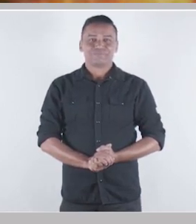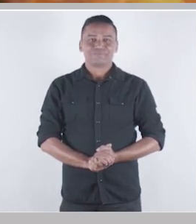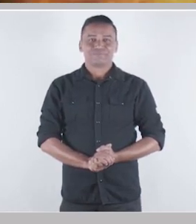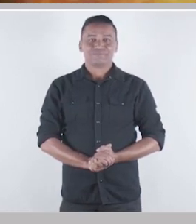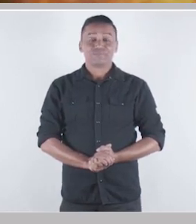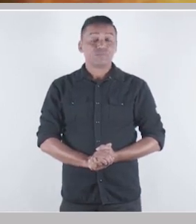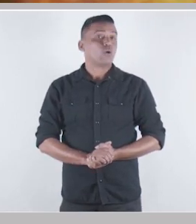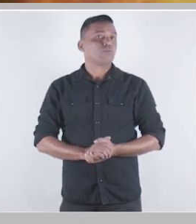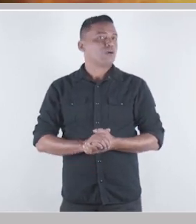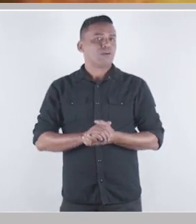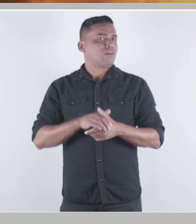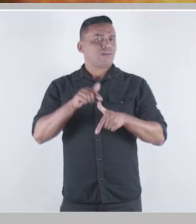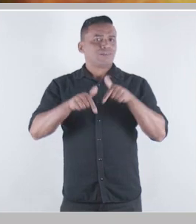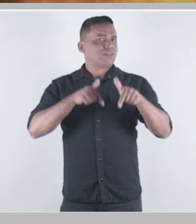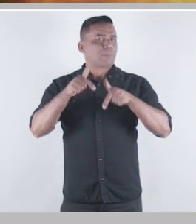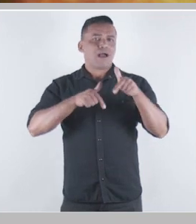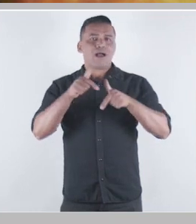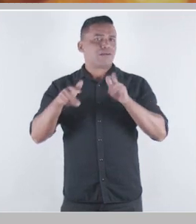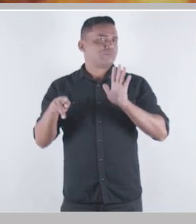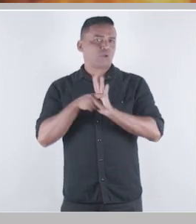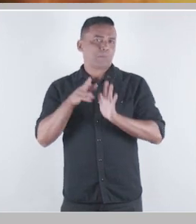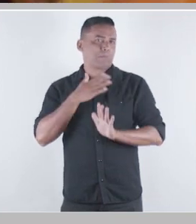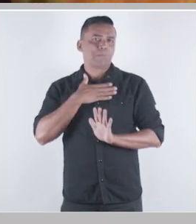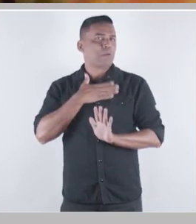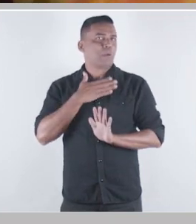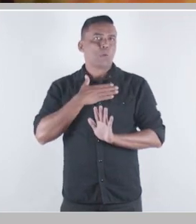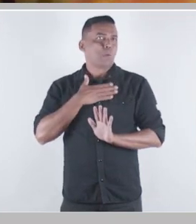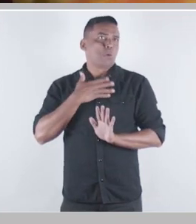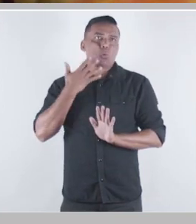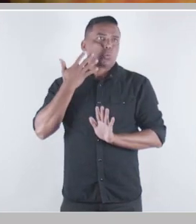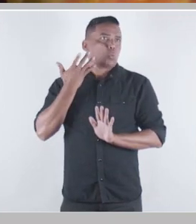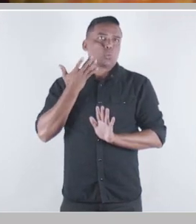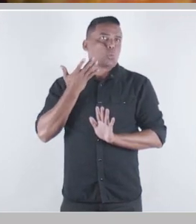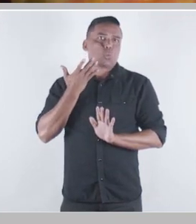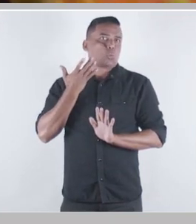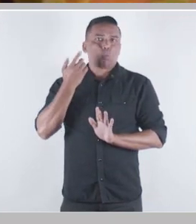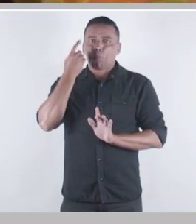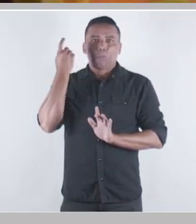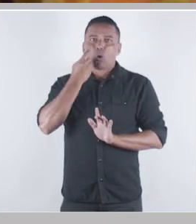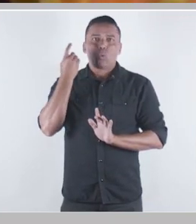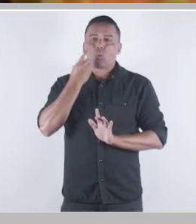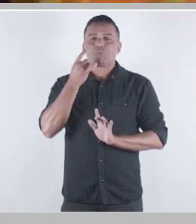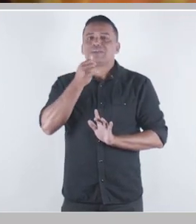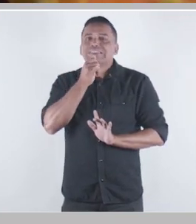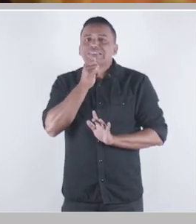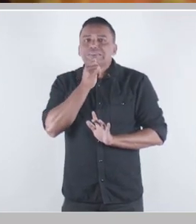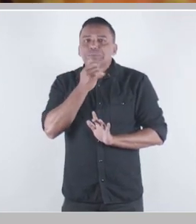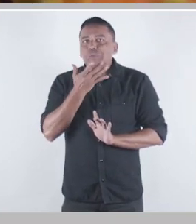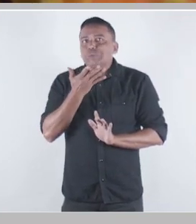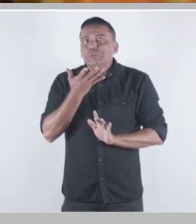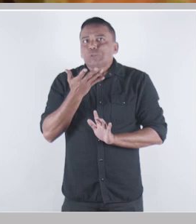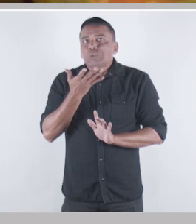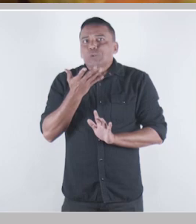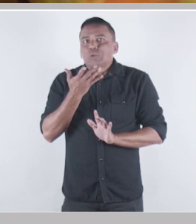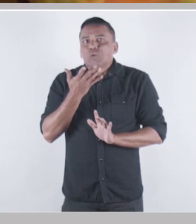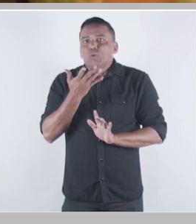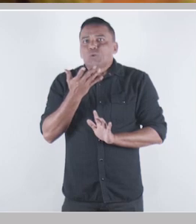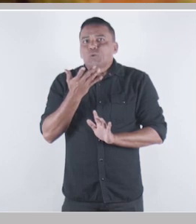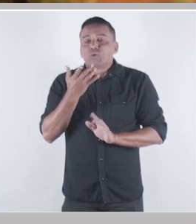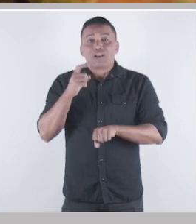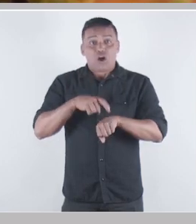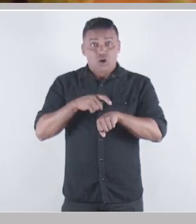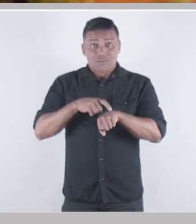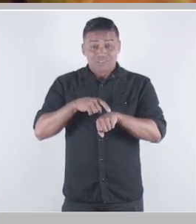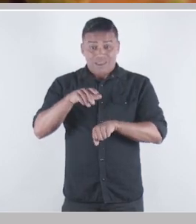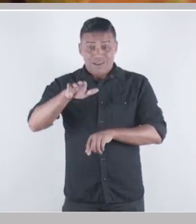Nos meus trabalhos também, assim, eu não me importo com aquela noção, né, que a gente recebe quando a gente é